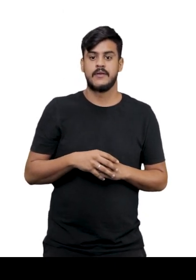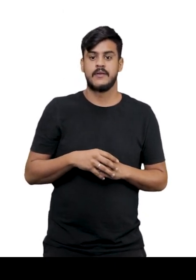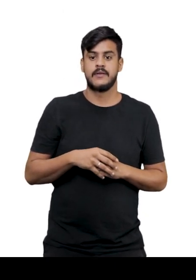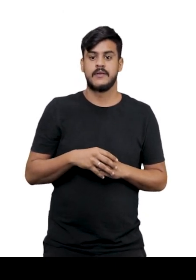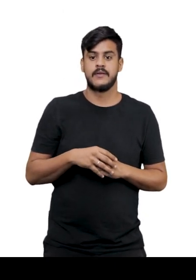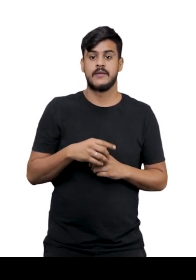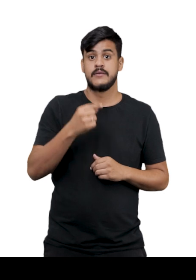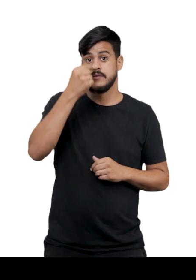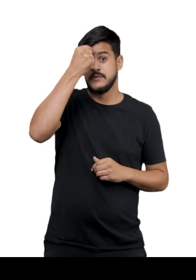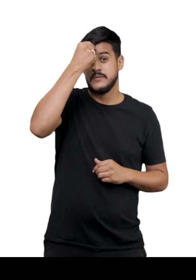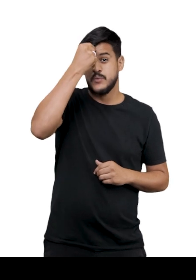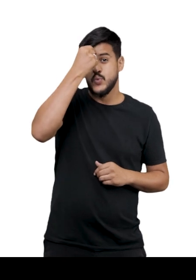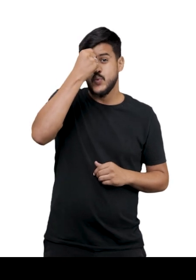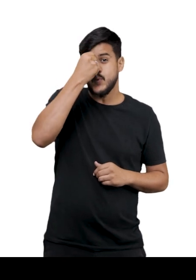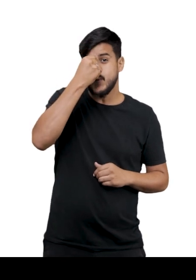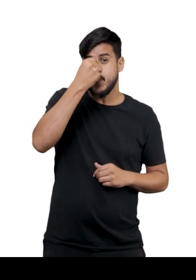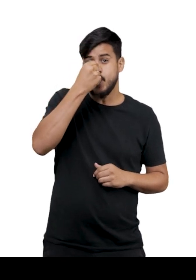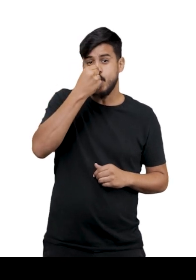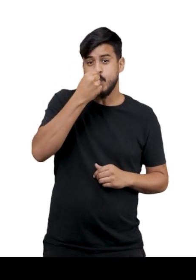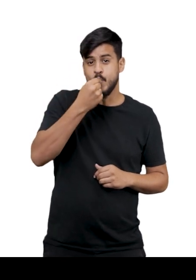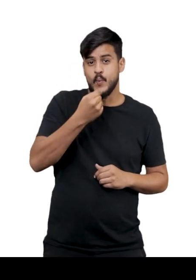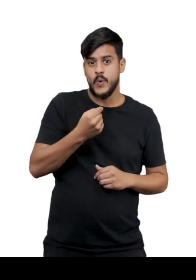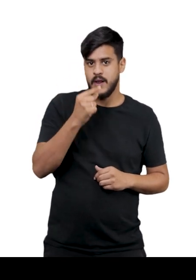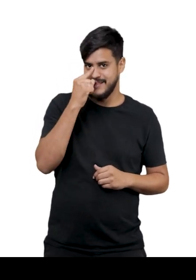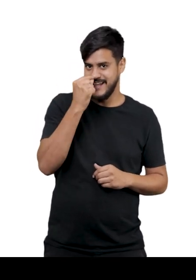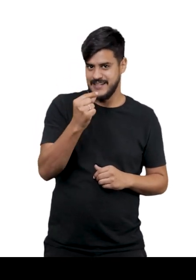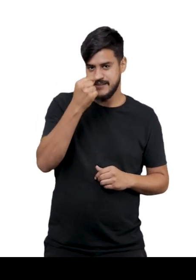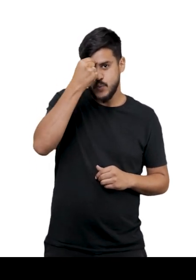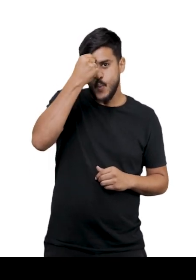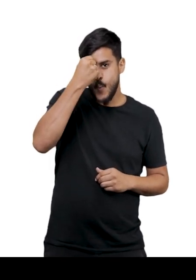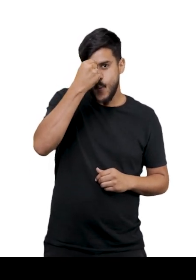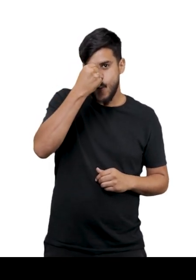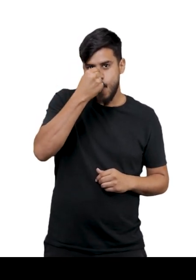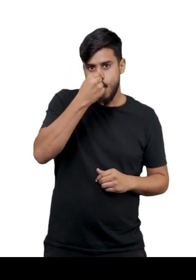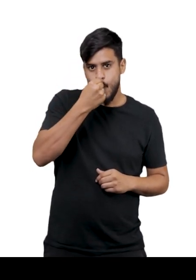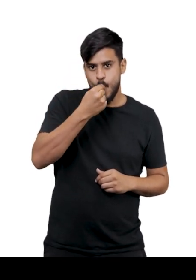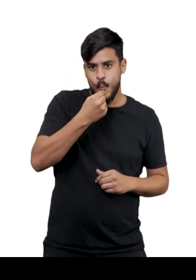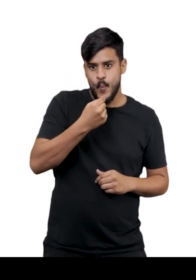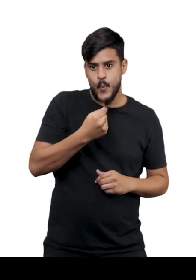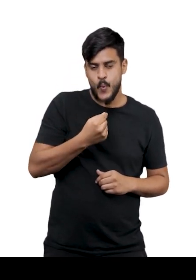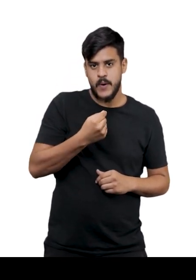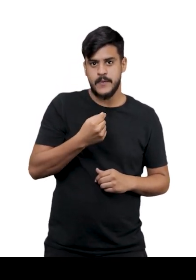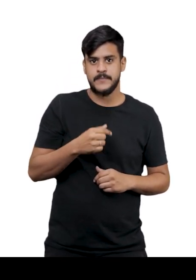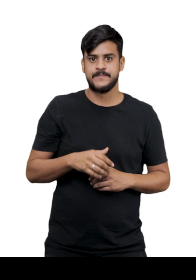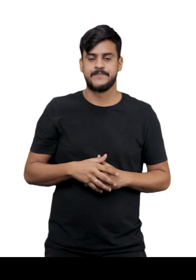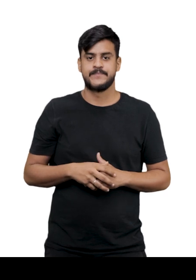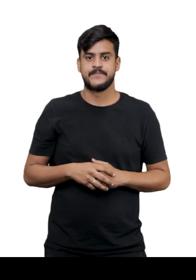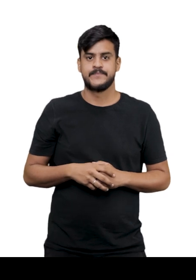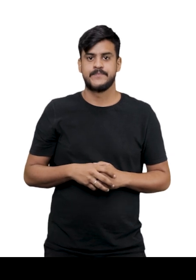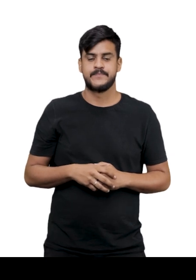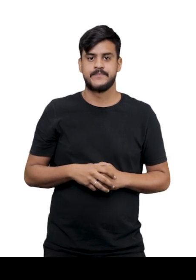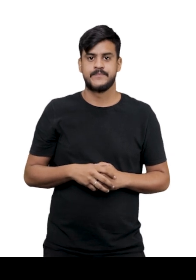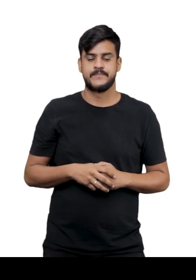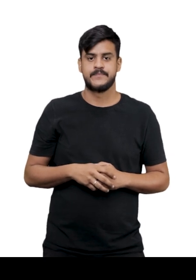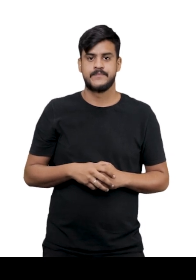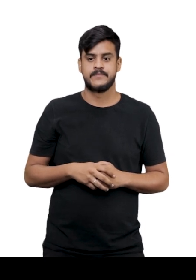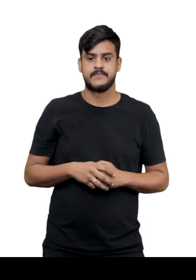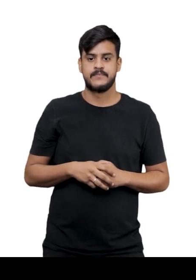é esculpido verticalmente e em relevo, partindo do topo da cabeça e chegando até o final do